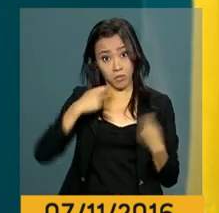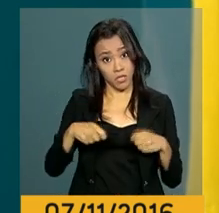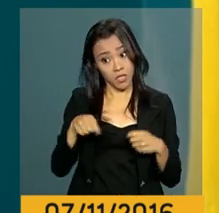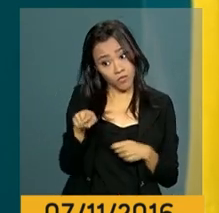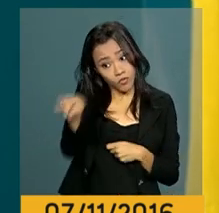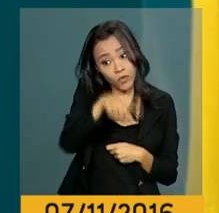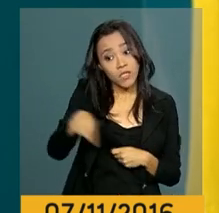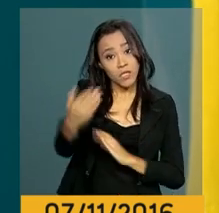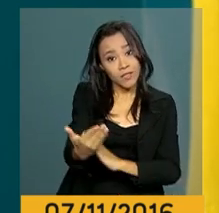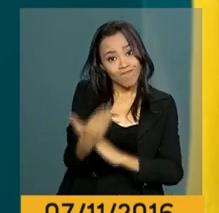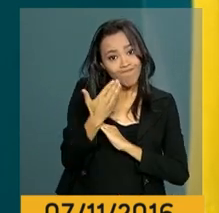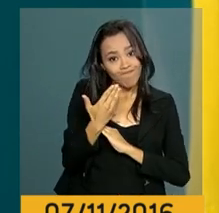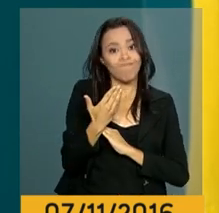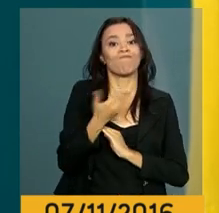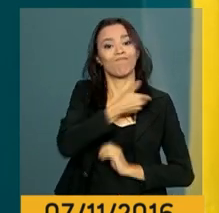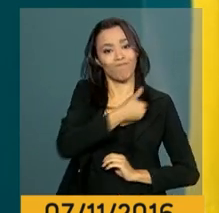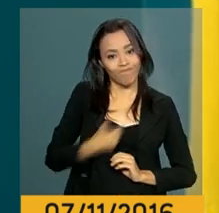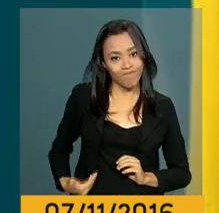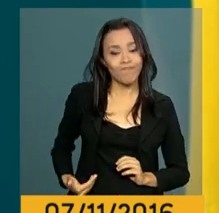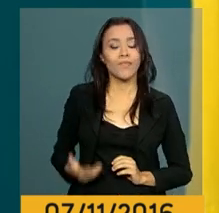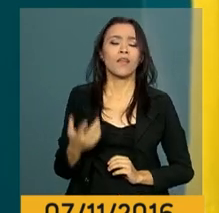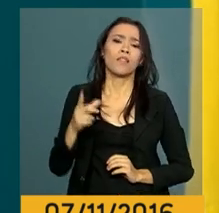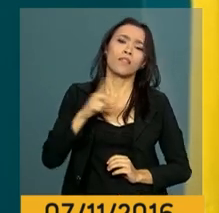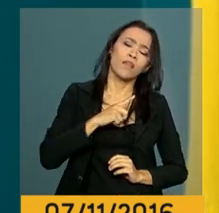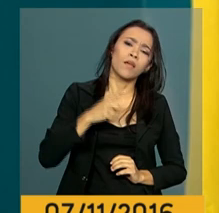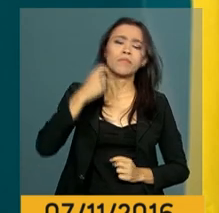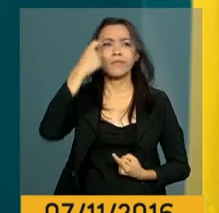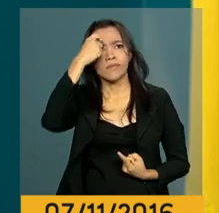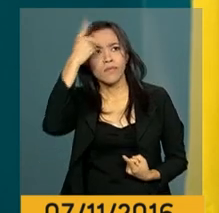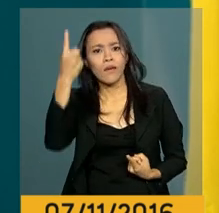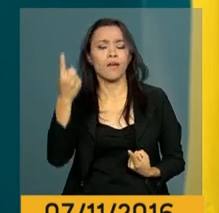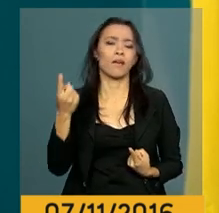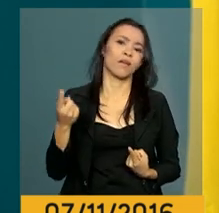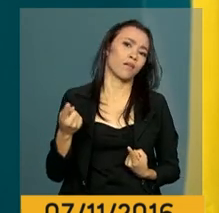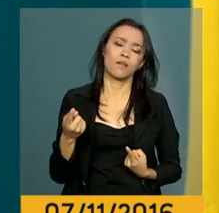senhores. Nós temos hoje teses como